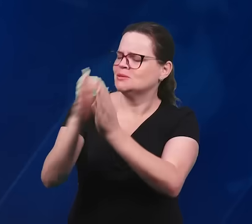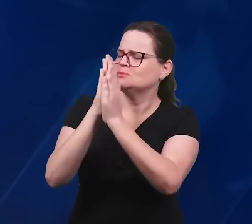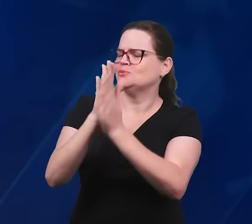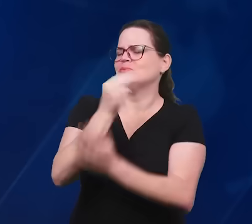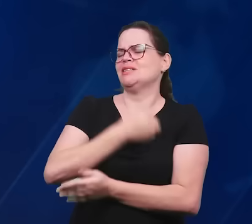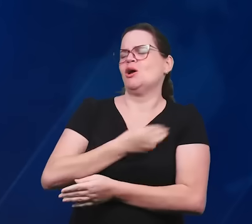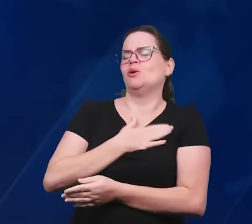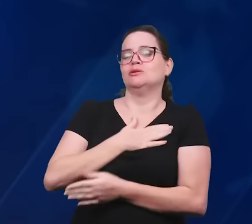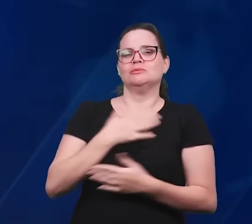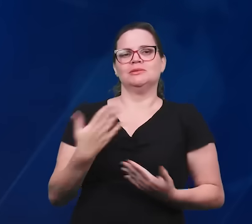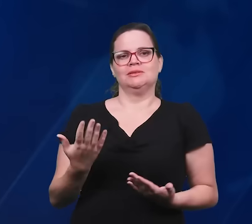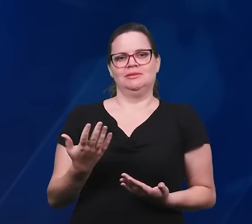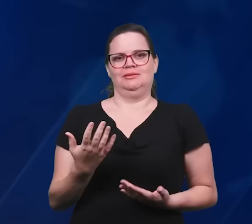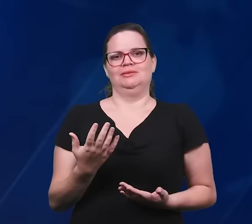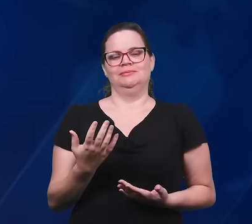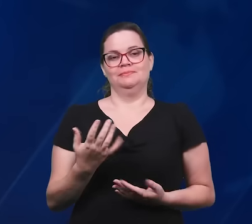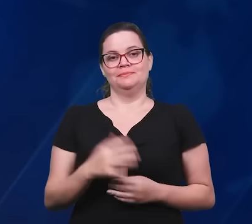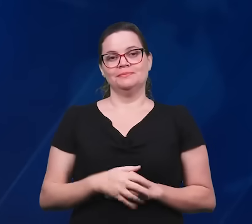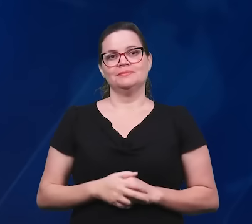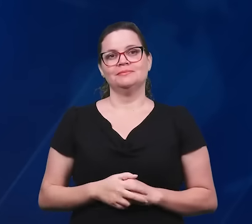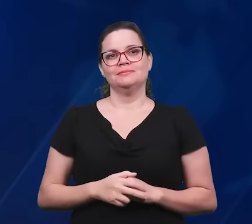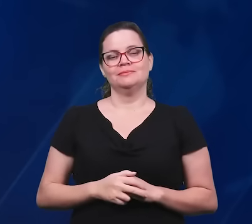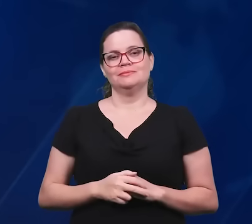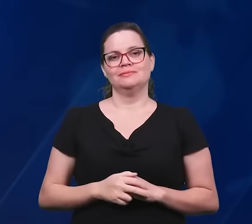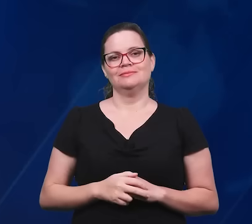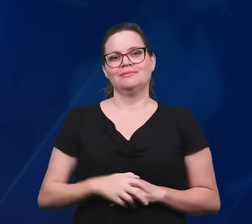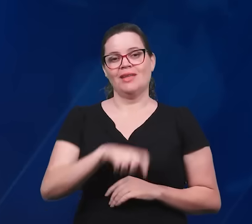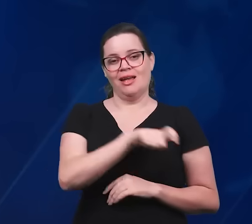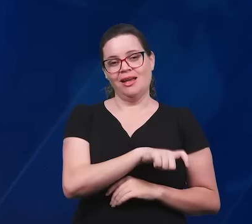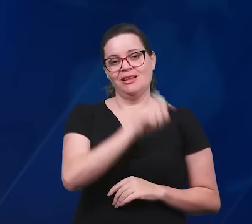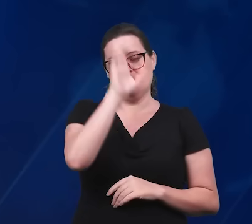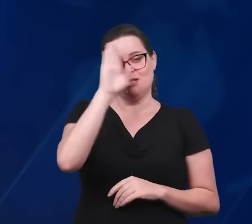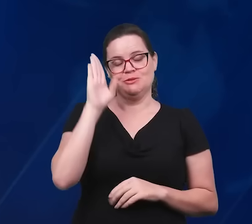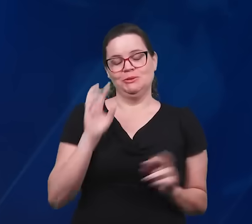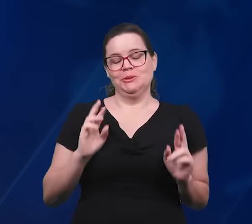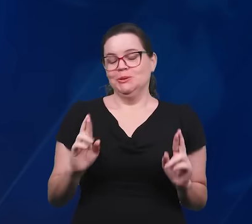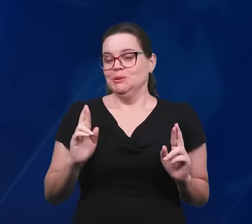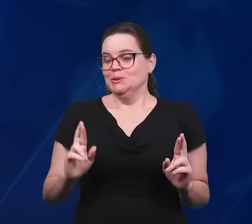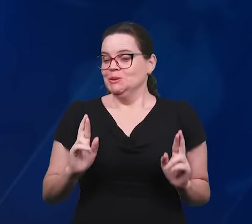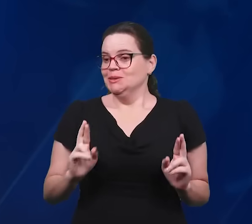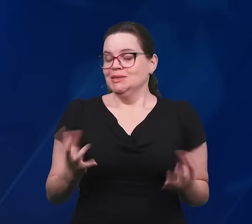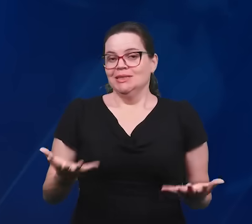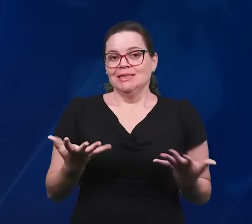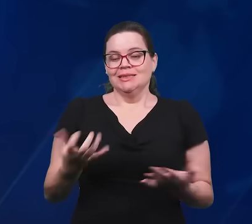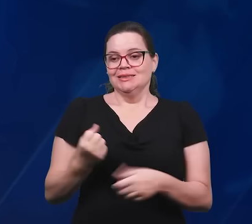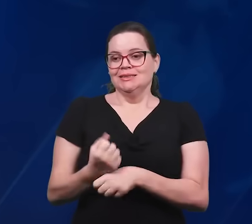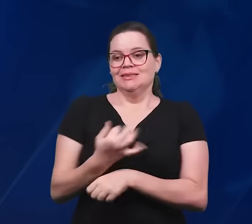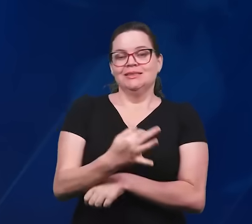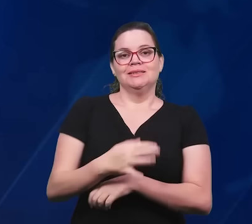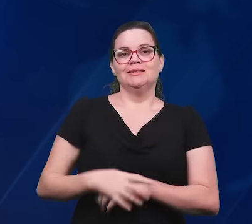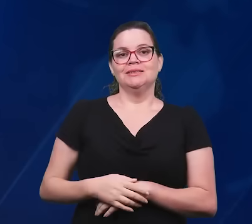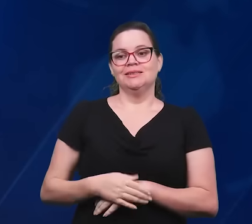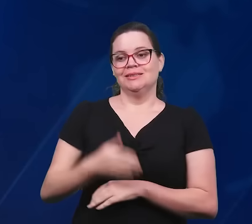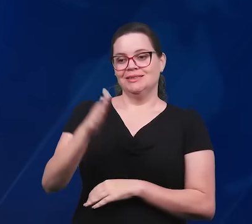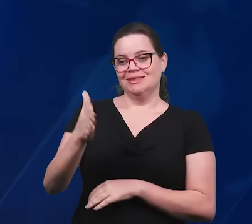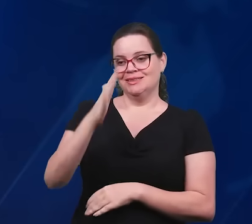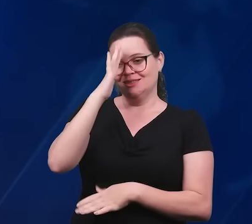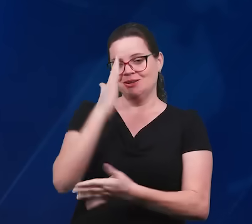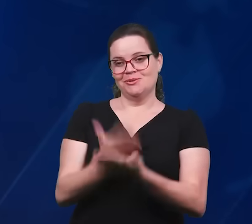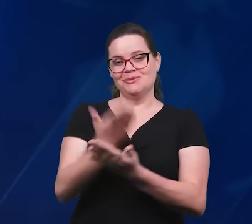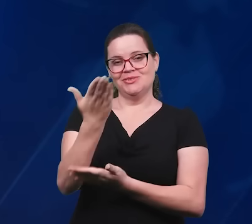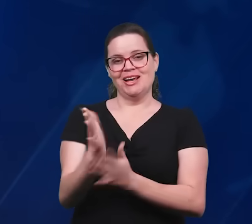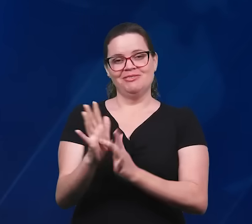misericórdia de mim. Ele tinha uma grande expectativa naquele que